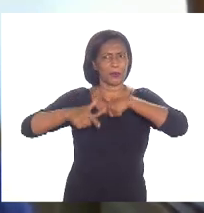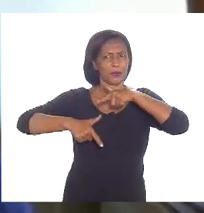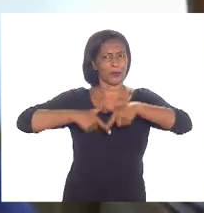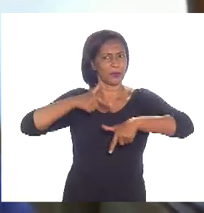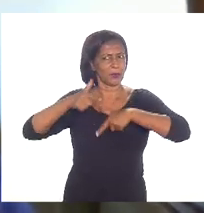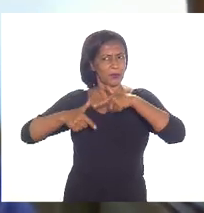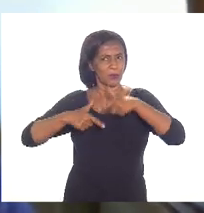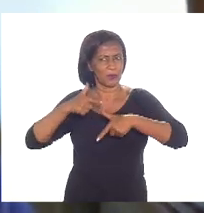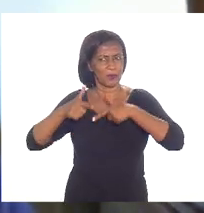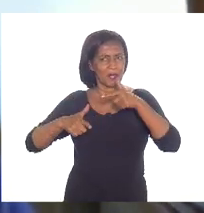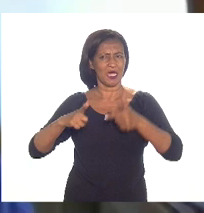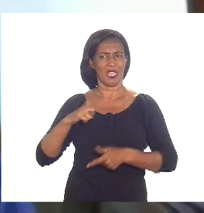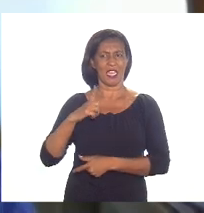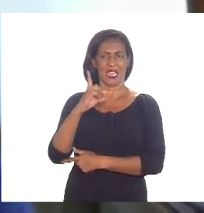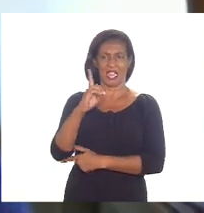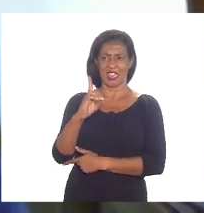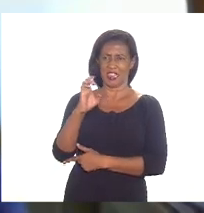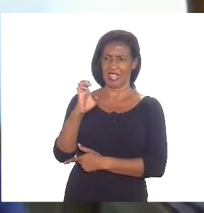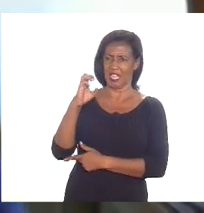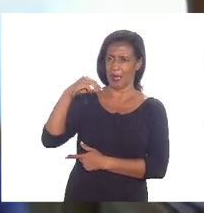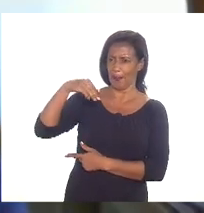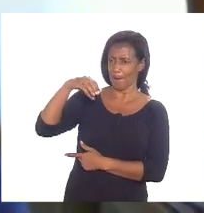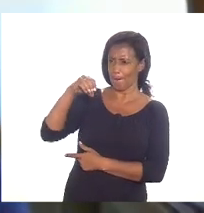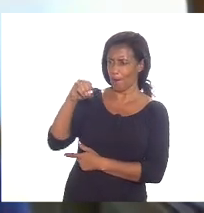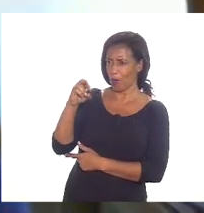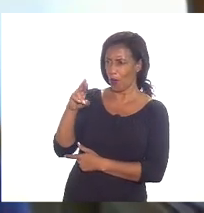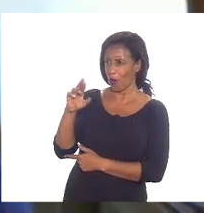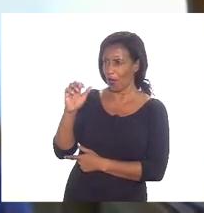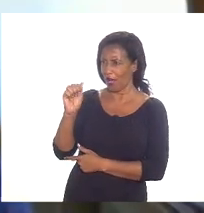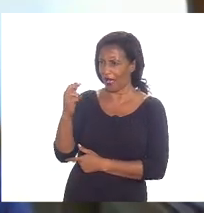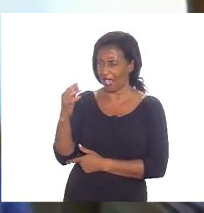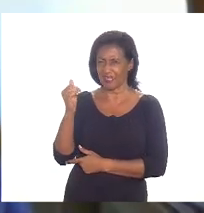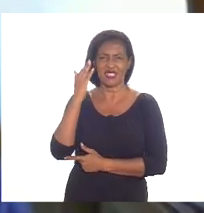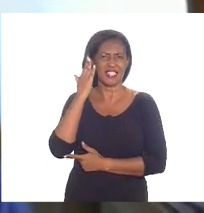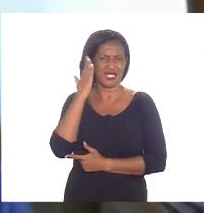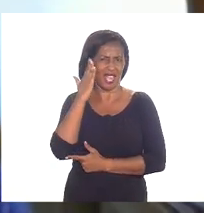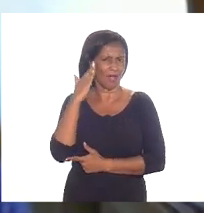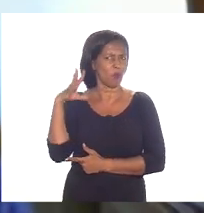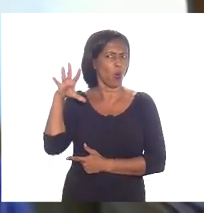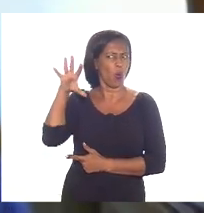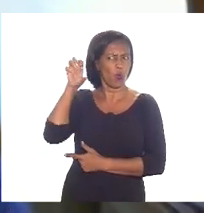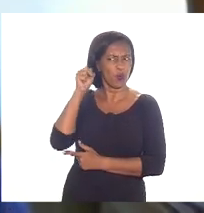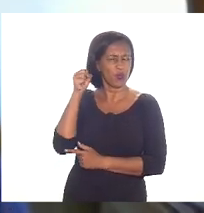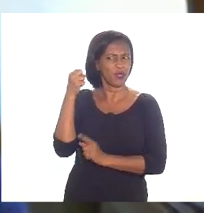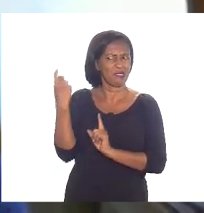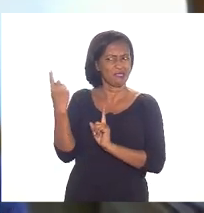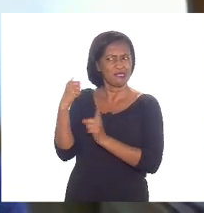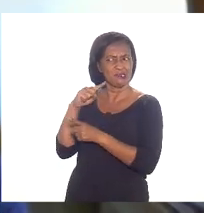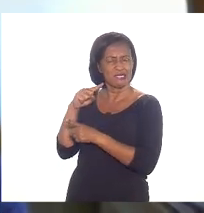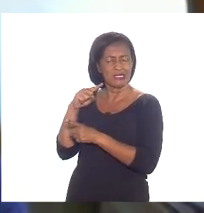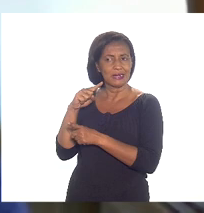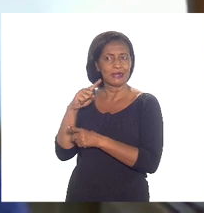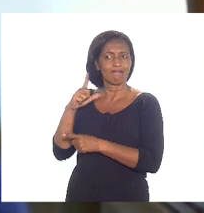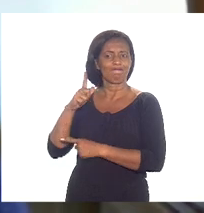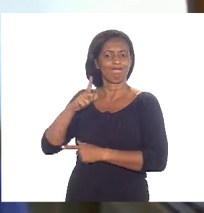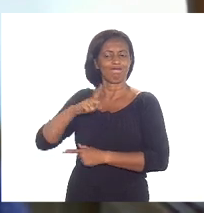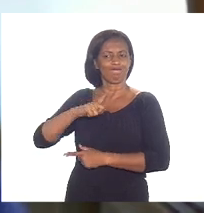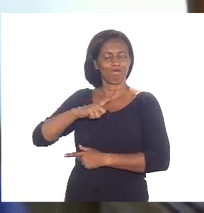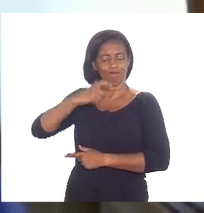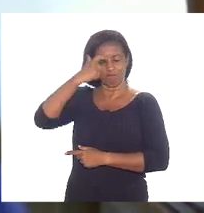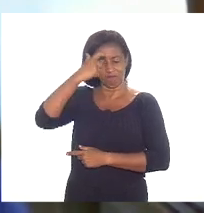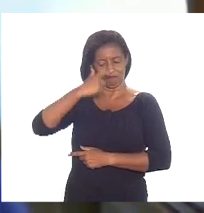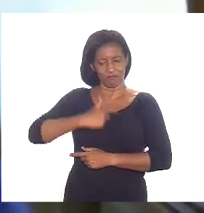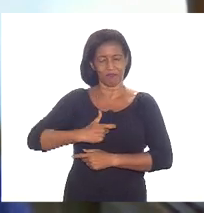um democrata. Sabe ouvir os contraditórios. Tem a maturidade